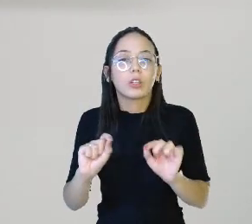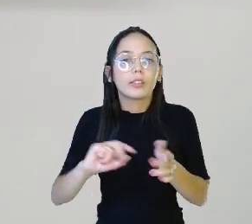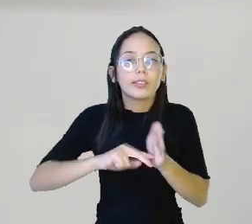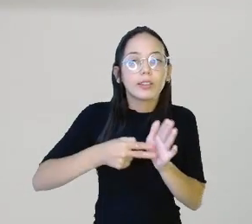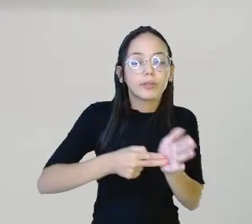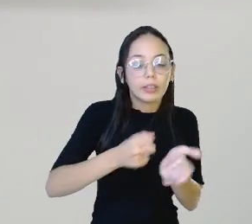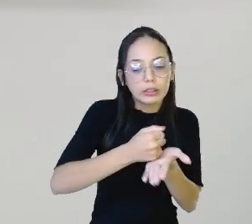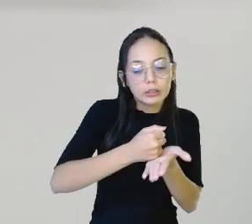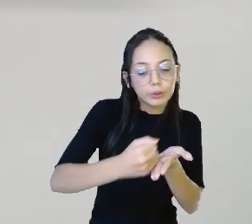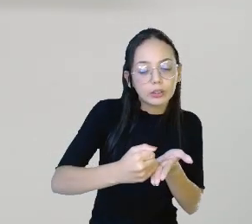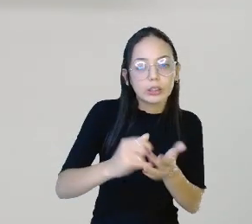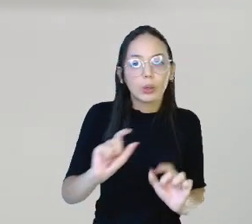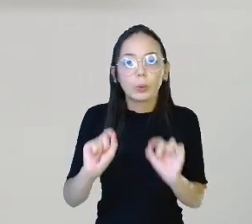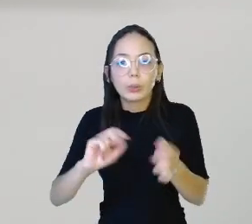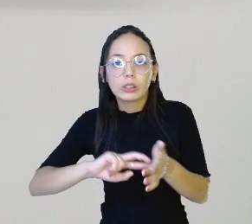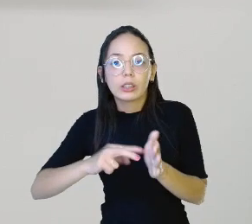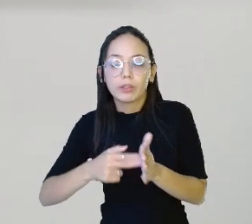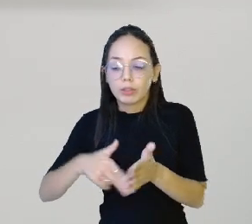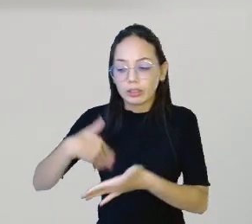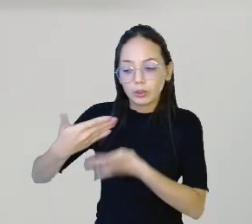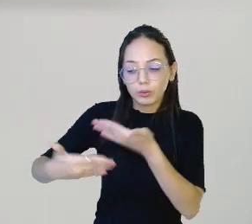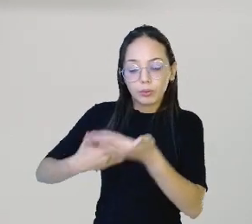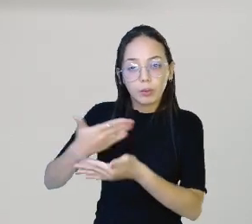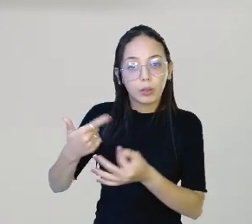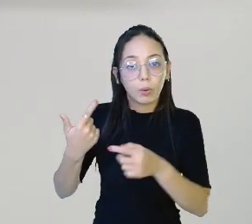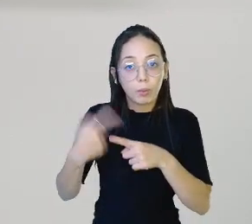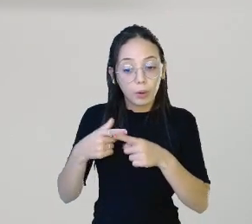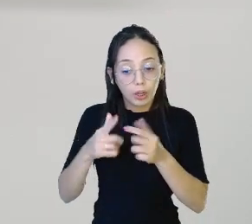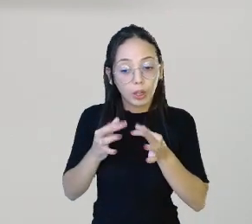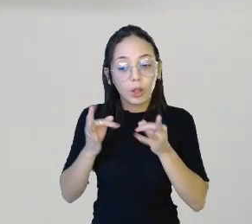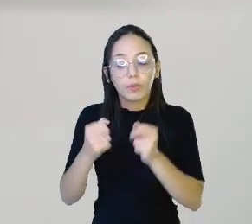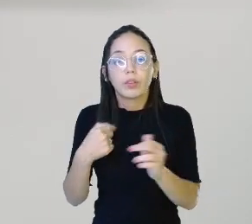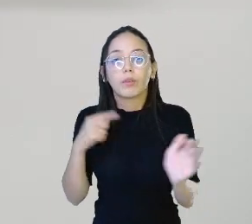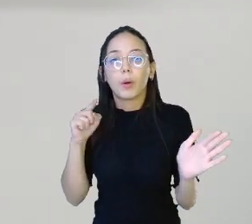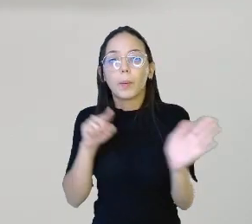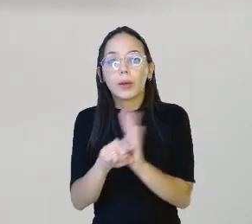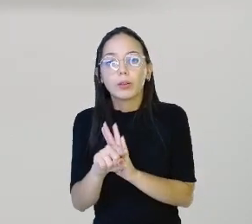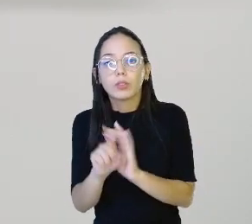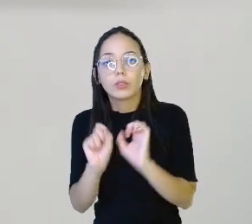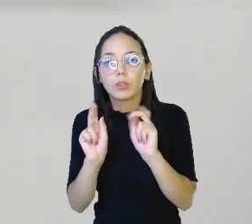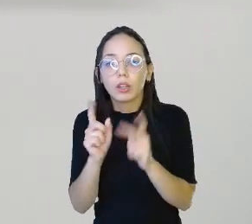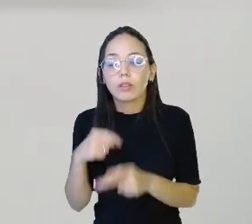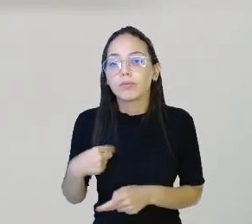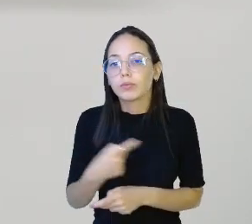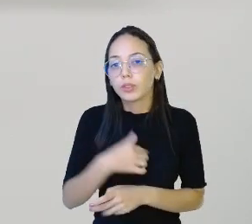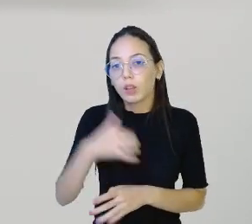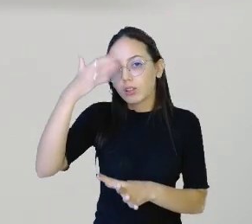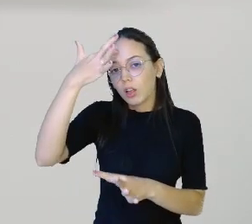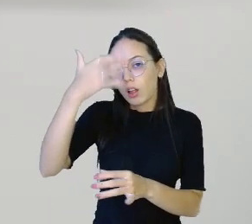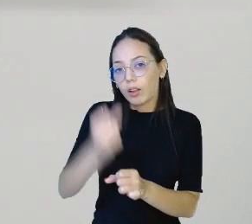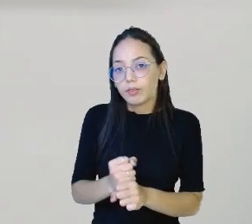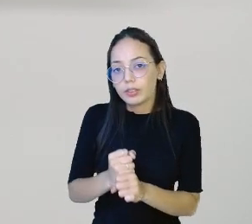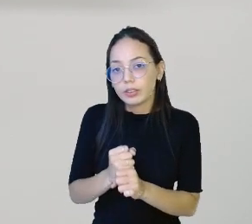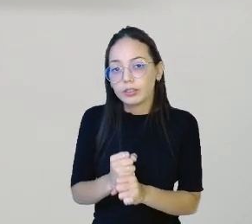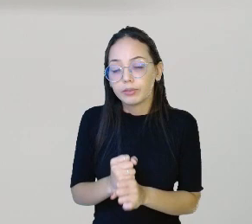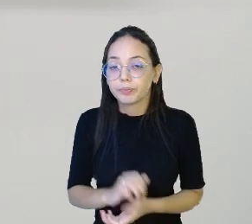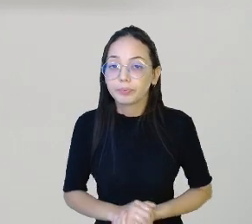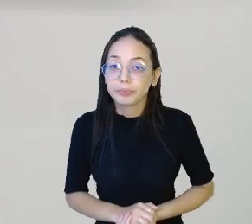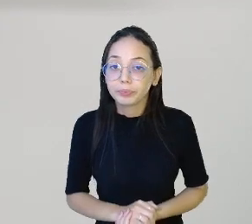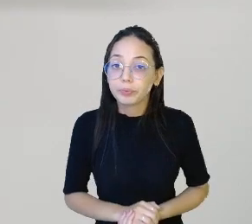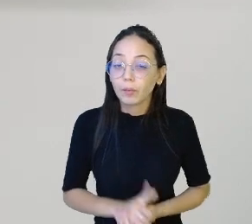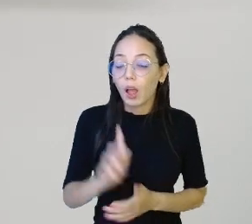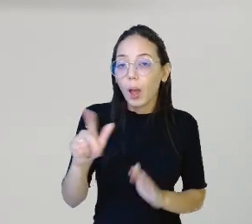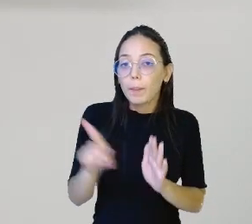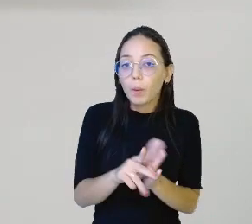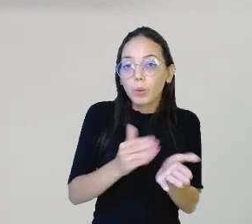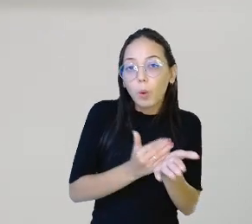o que é o desenvolvimento, porque no final eu vou te perguntando e a gente vai revisando isso aqui. Então a introdução é o comecinho, é